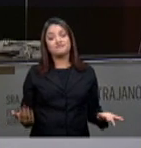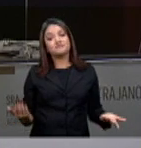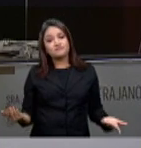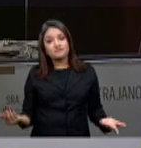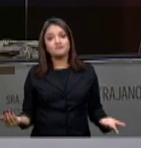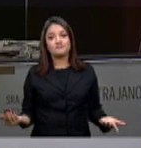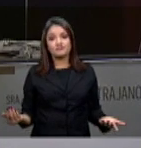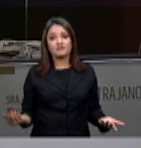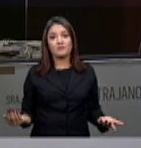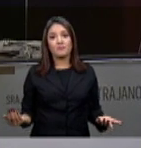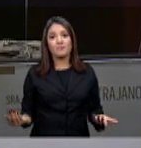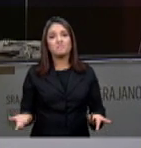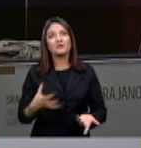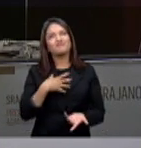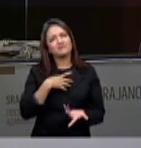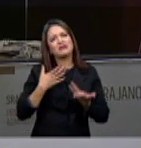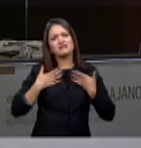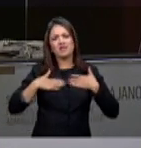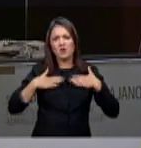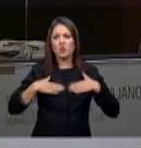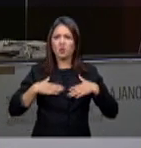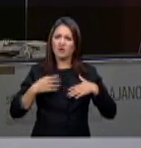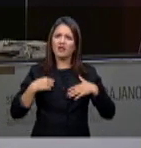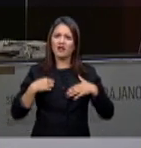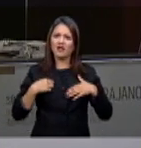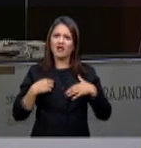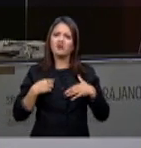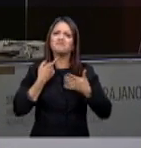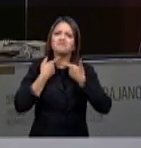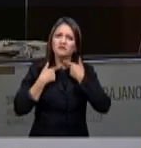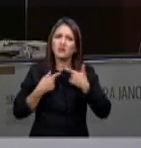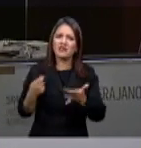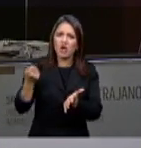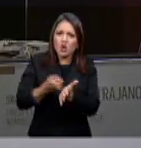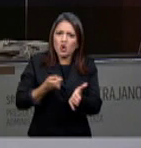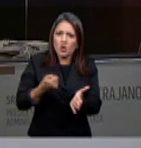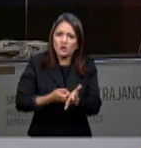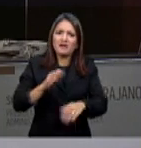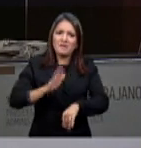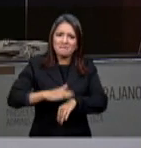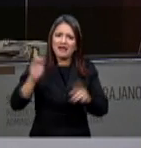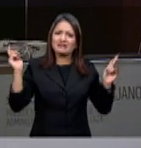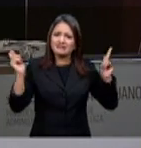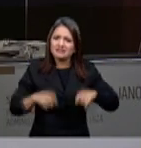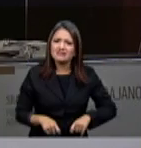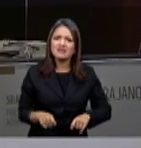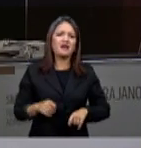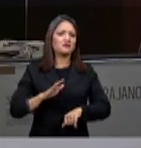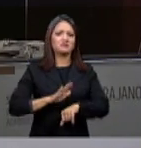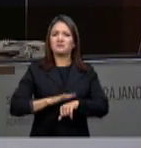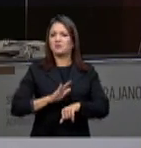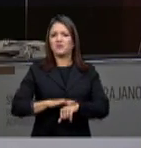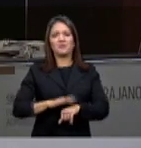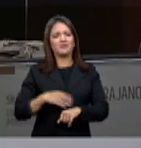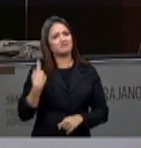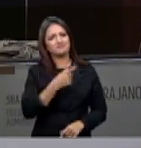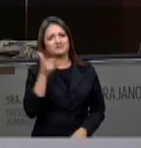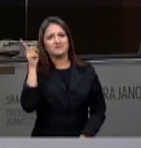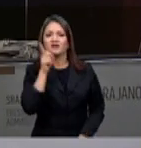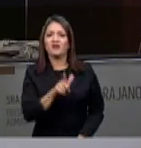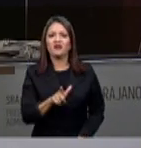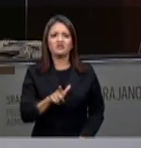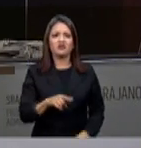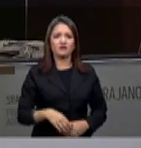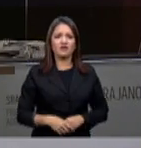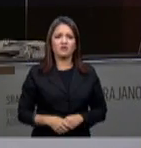mais tranquila para continuar lutando por que como assim usa Estamos chegando no nosso momento não tá tão inconsciente eu não